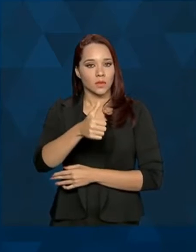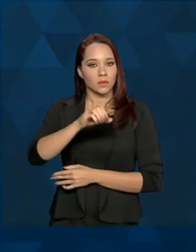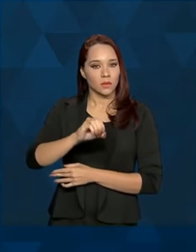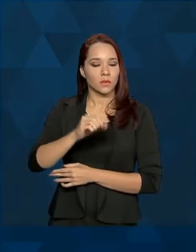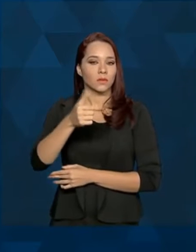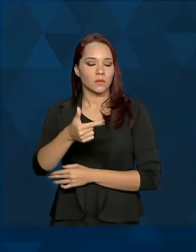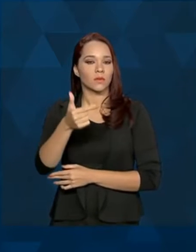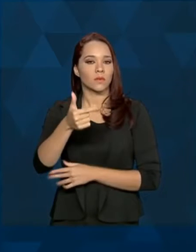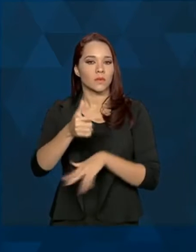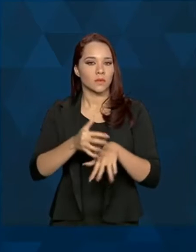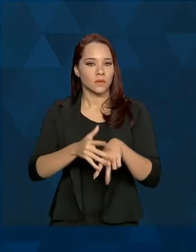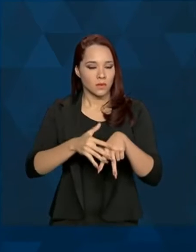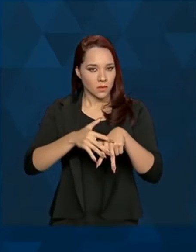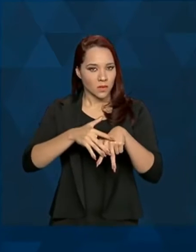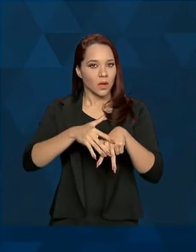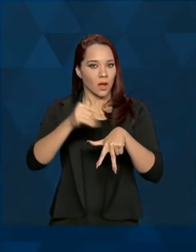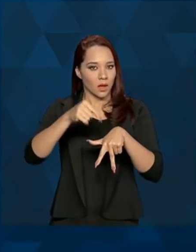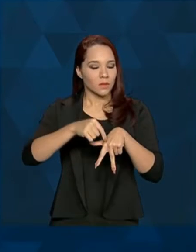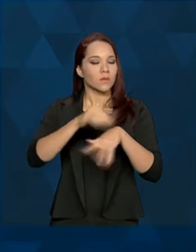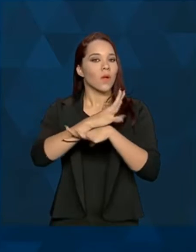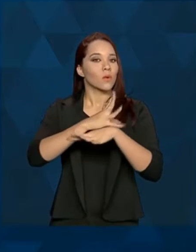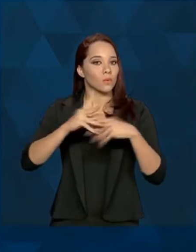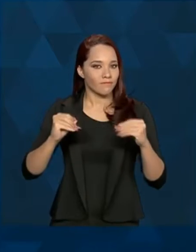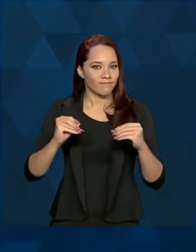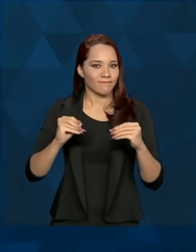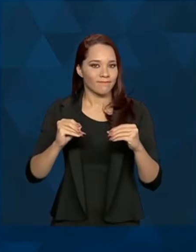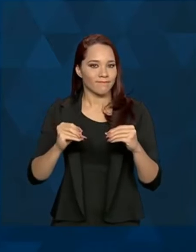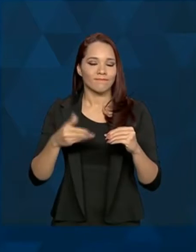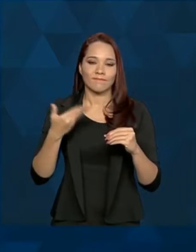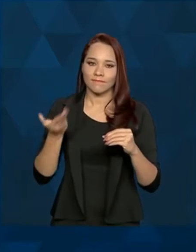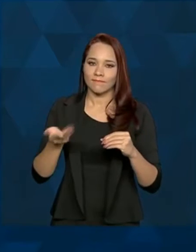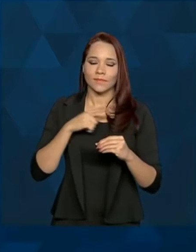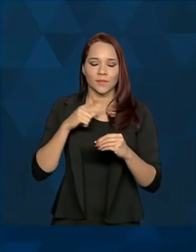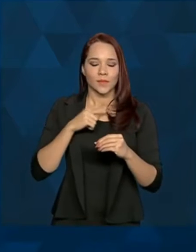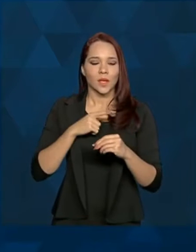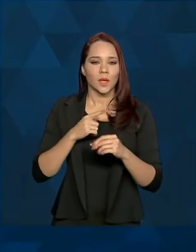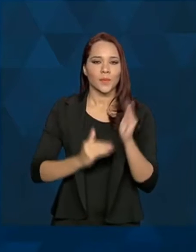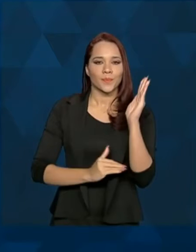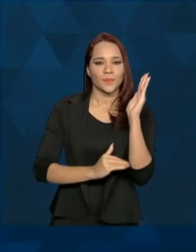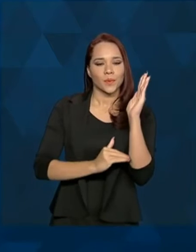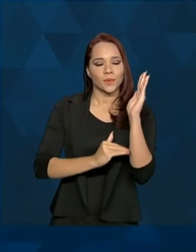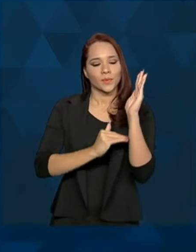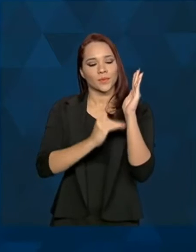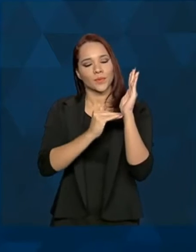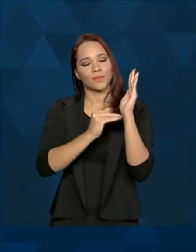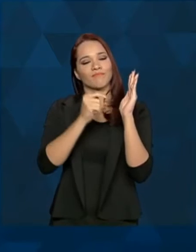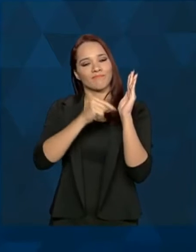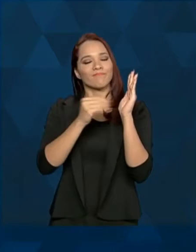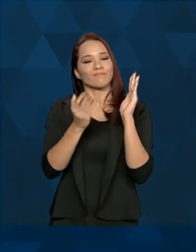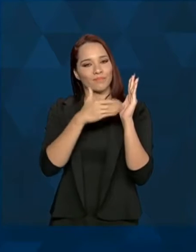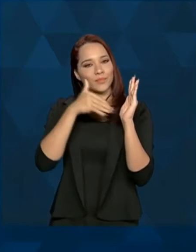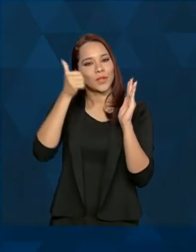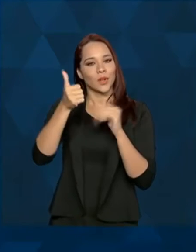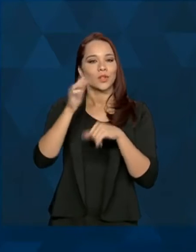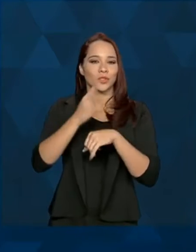482.102 casos recuperados, o que nos dá uma posição bastante interessante